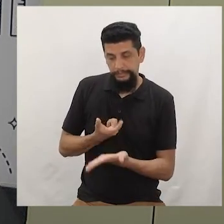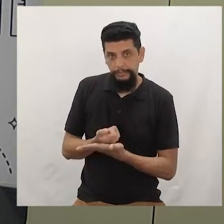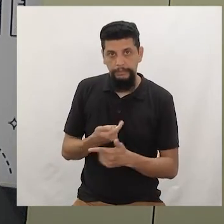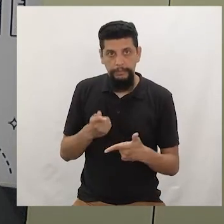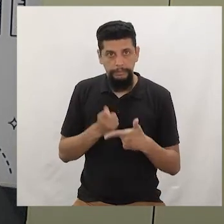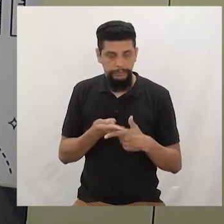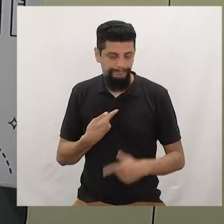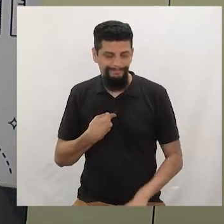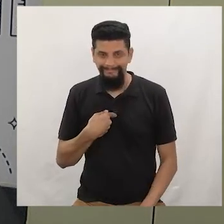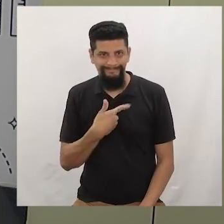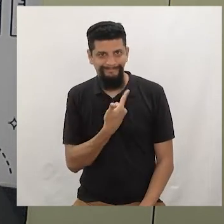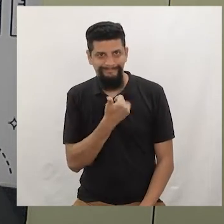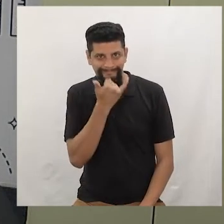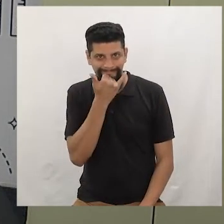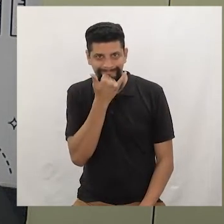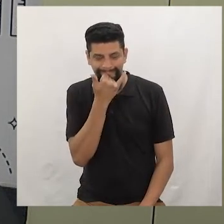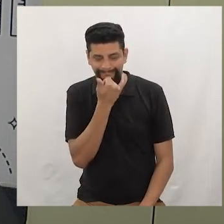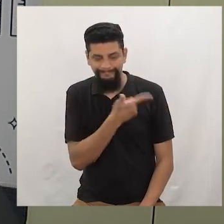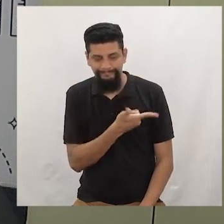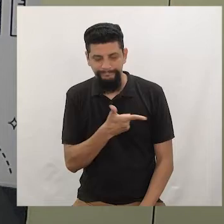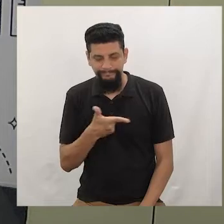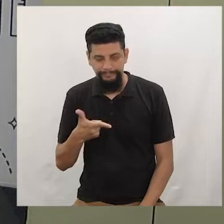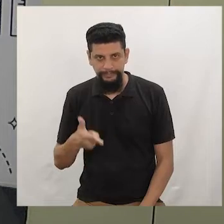pode, uma. Porque eu não tenho.